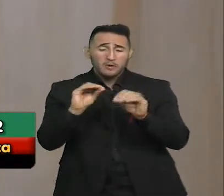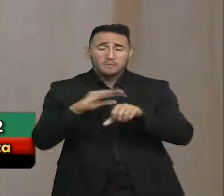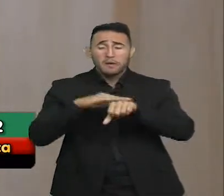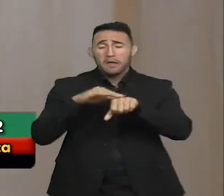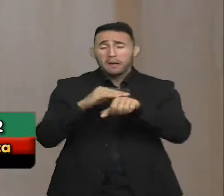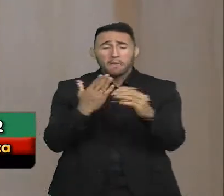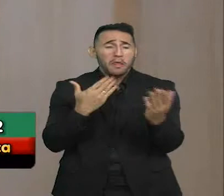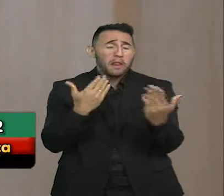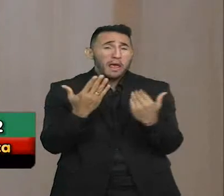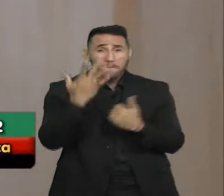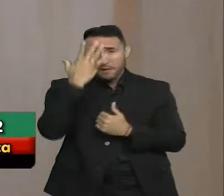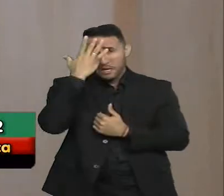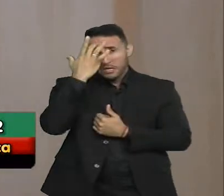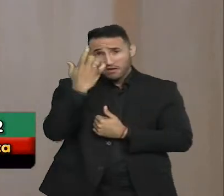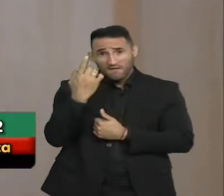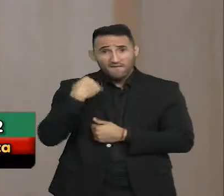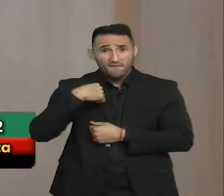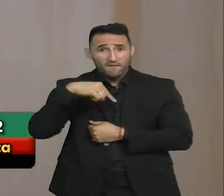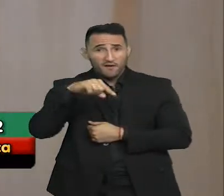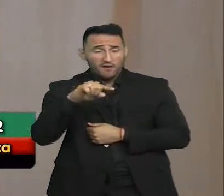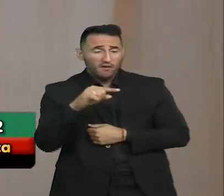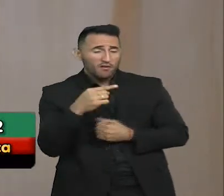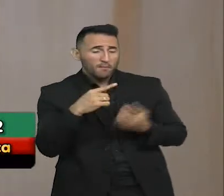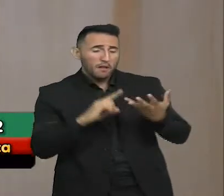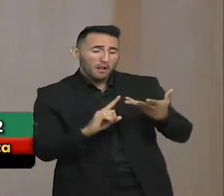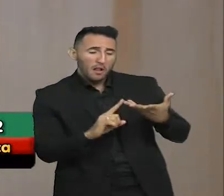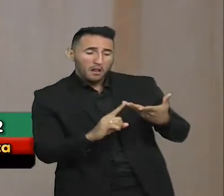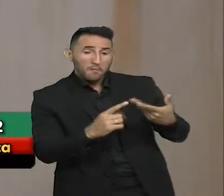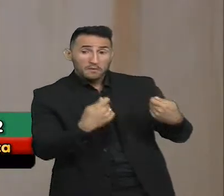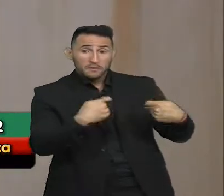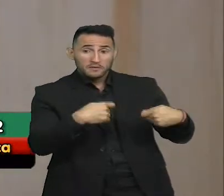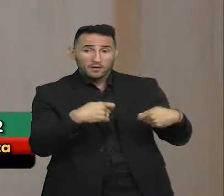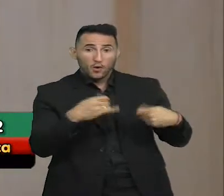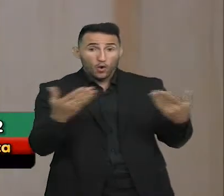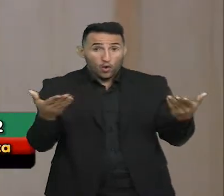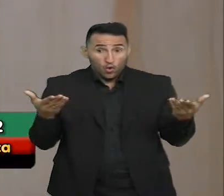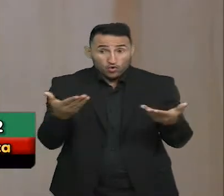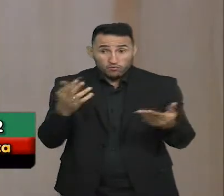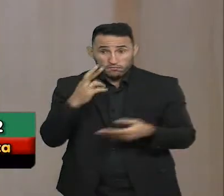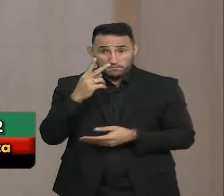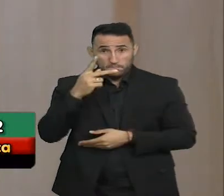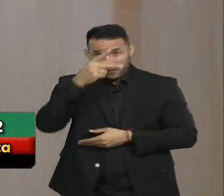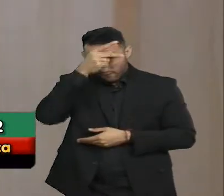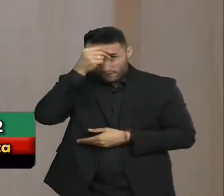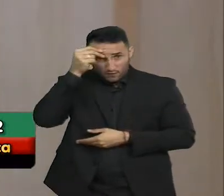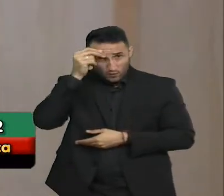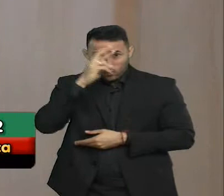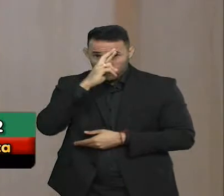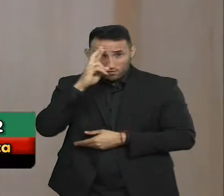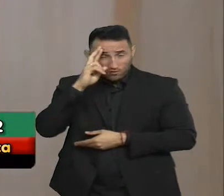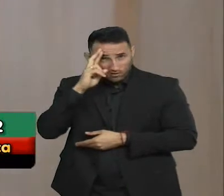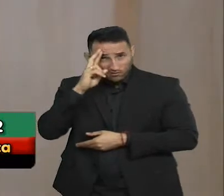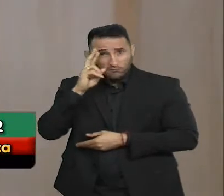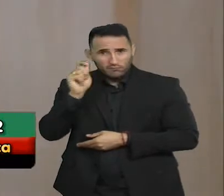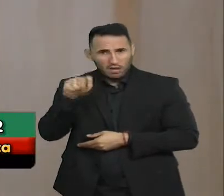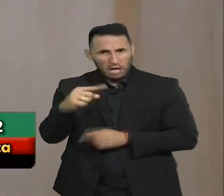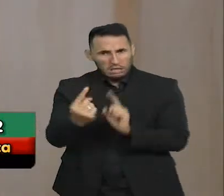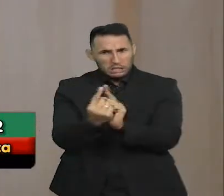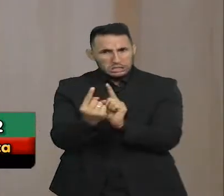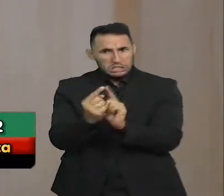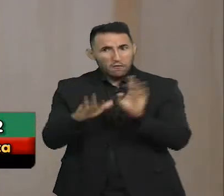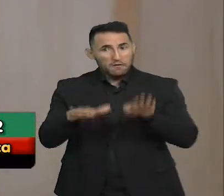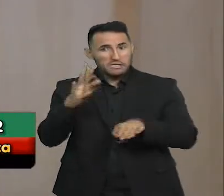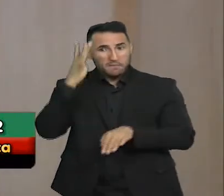conversando, e amanhã, quando for levar a demanda, hoje o prefeito Rogério nos atende. Amanhã, eu não sei,